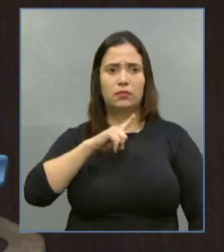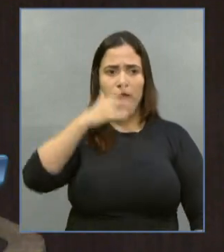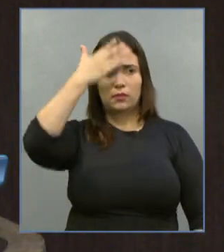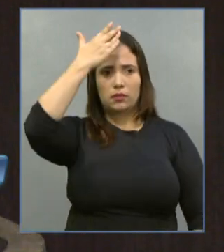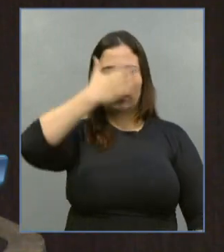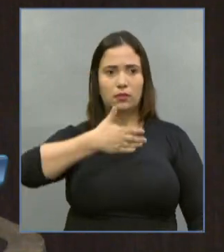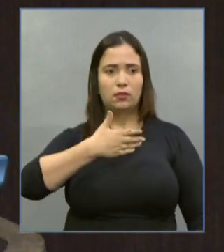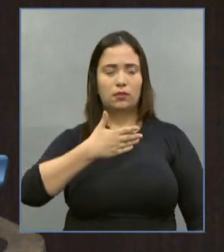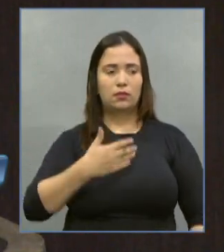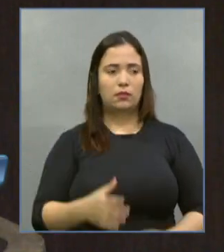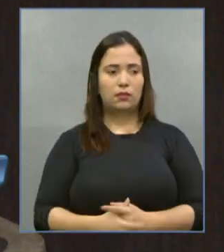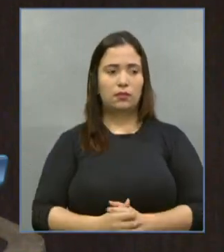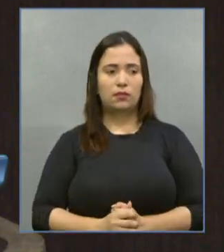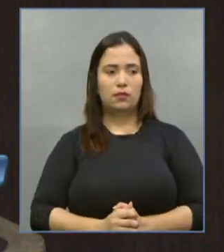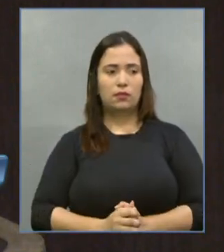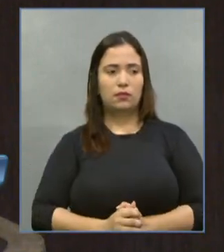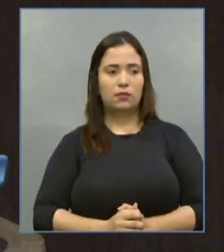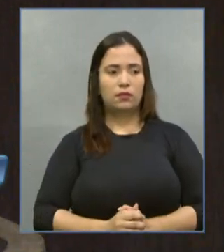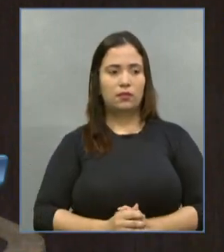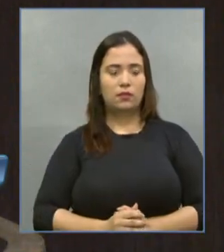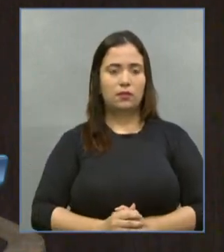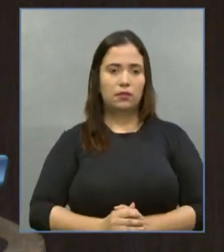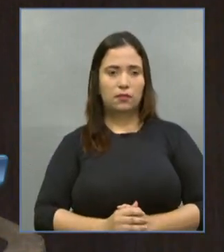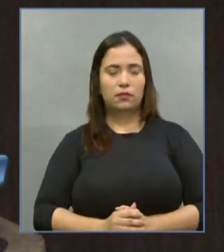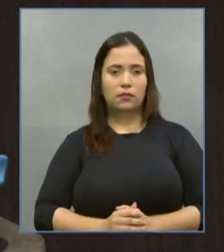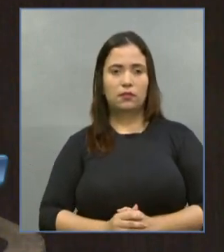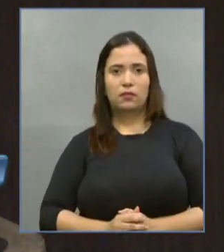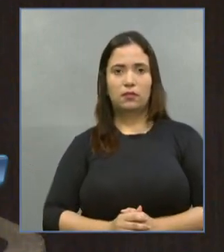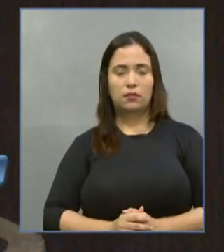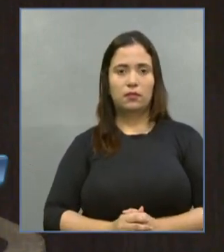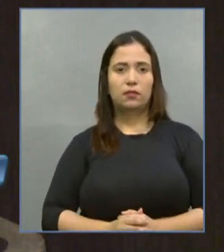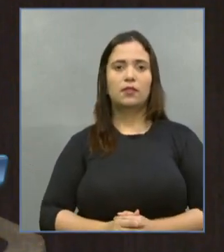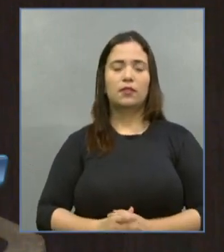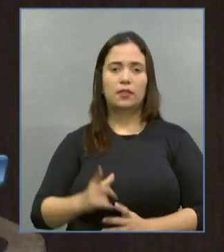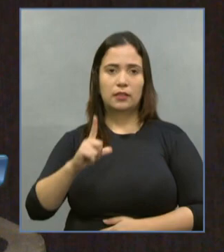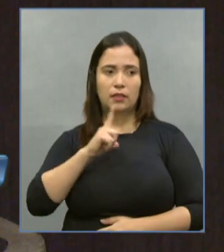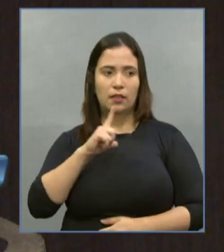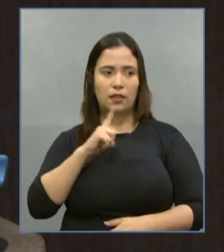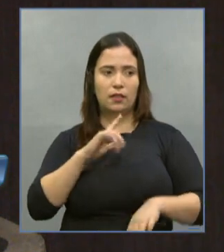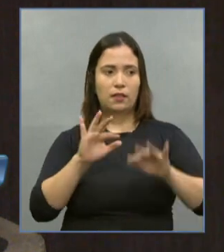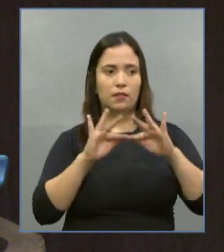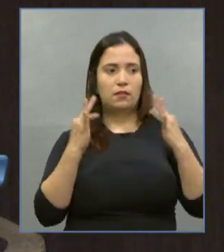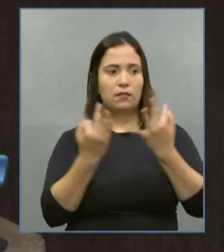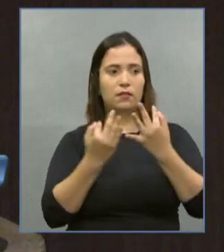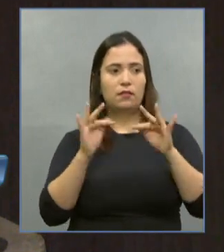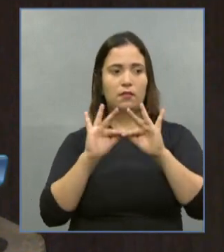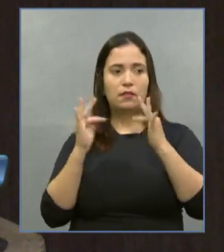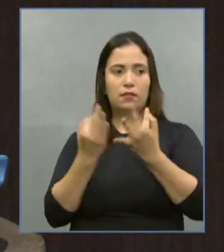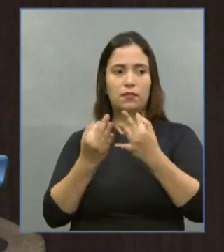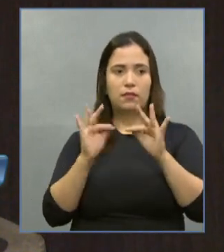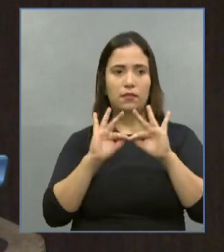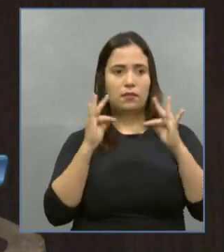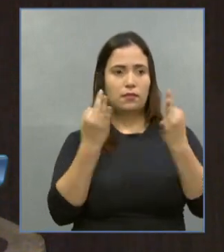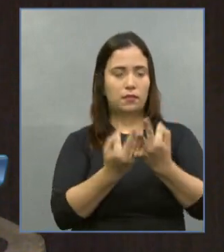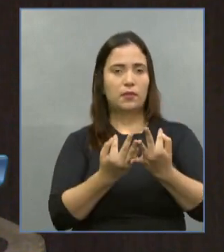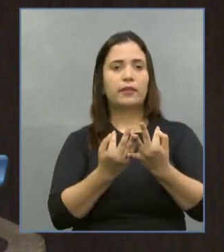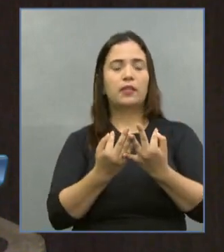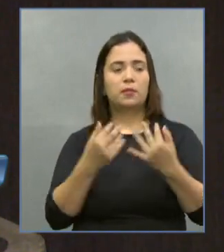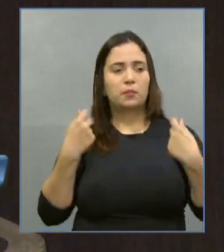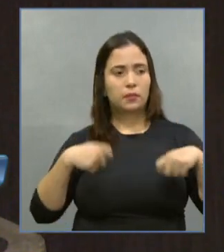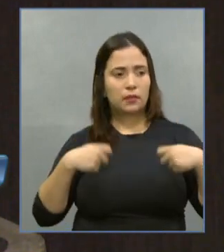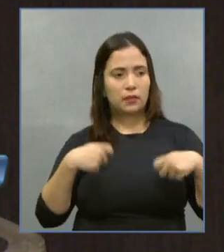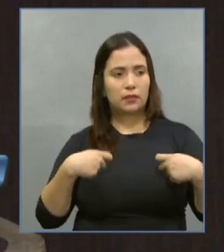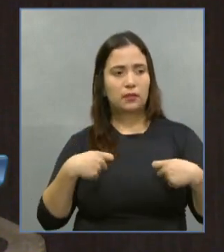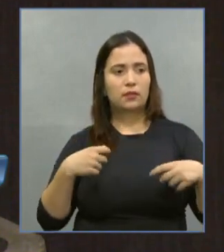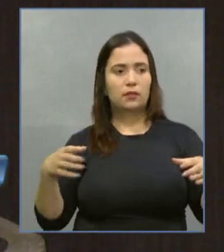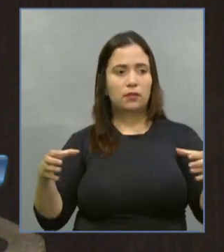possível, mas com total solidariedade a essas famílias, a estas